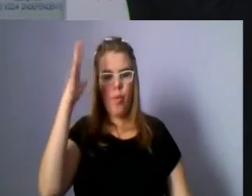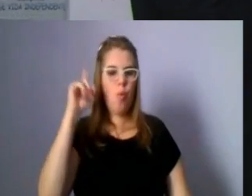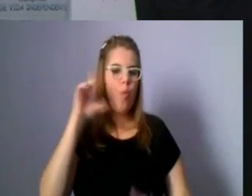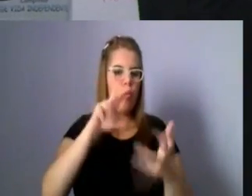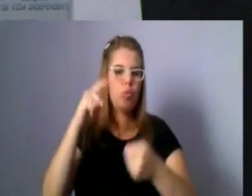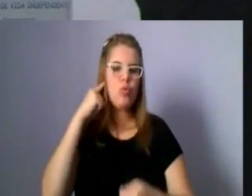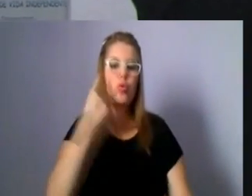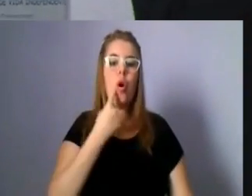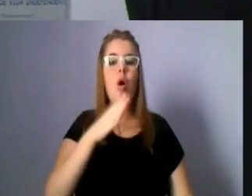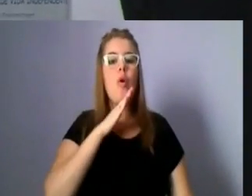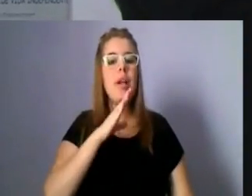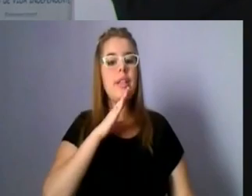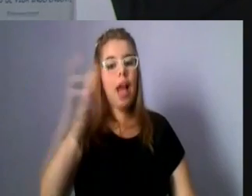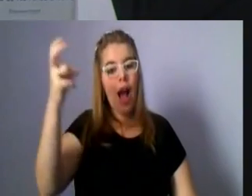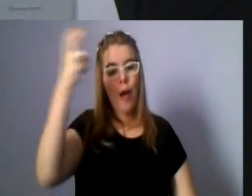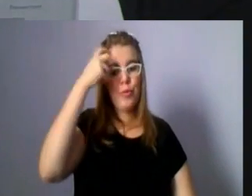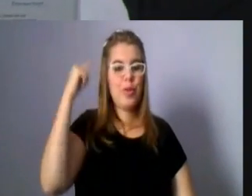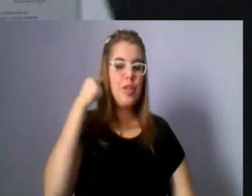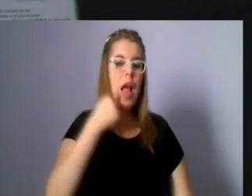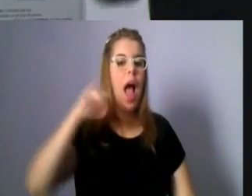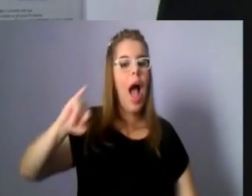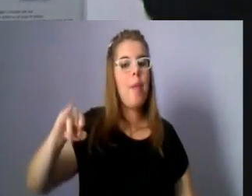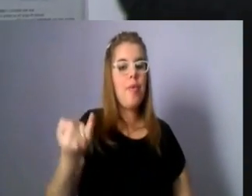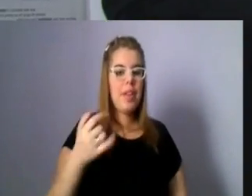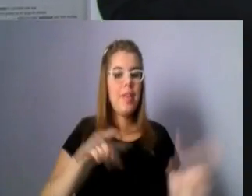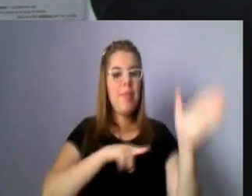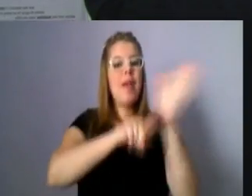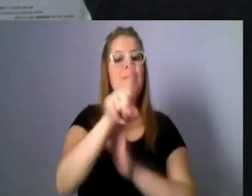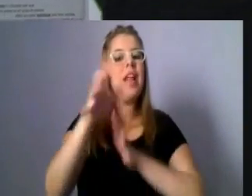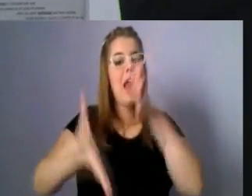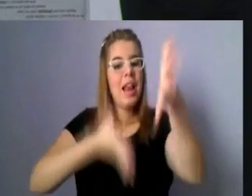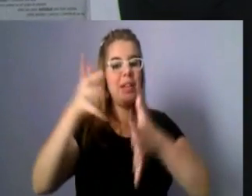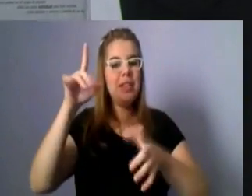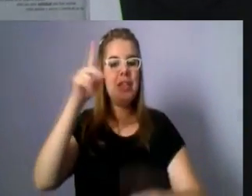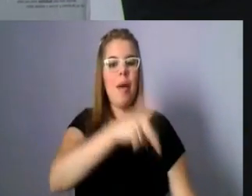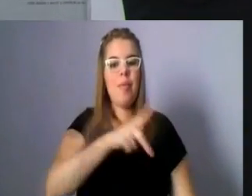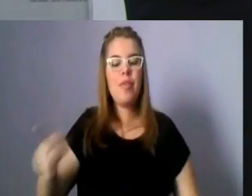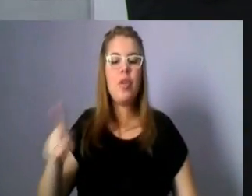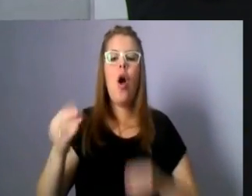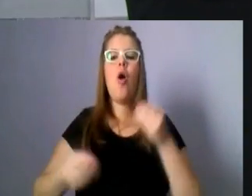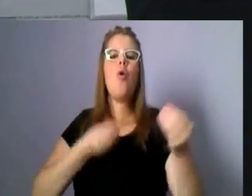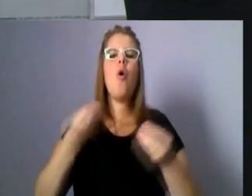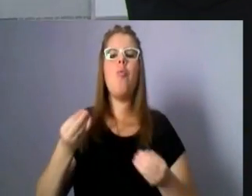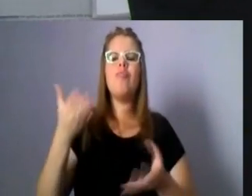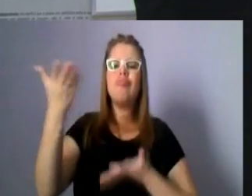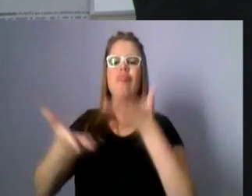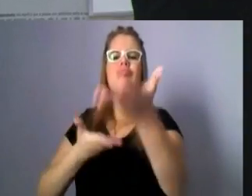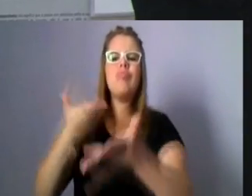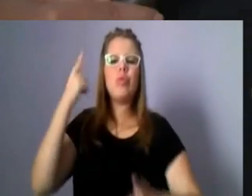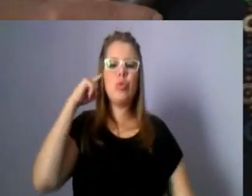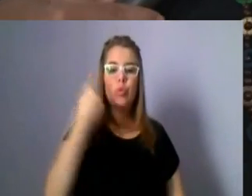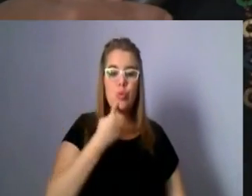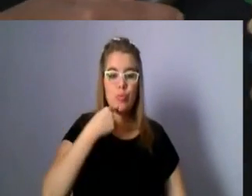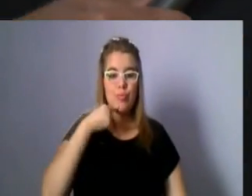Para conhecer melhor a cultura surda, aproveitei para fazer uma pergunta na língua de sinais à professora. Como agir ao abordar um